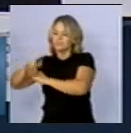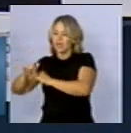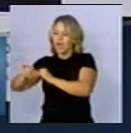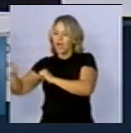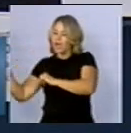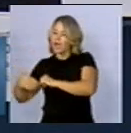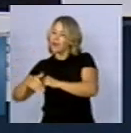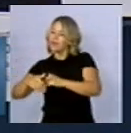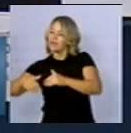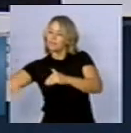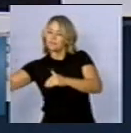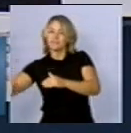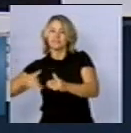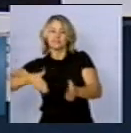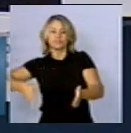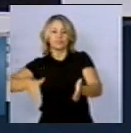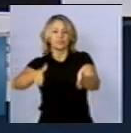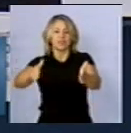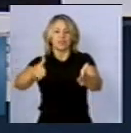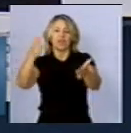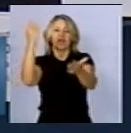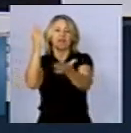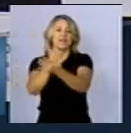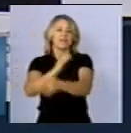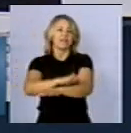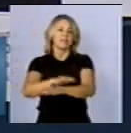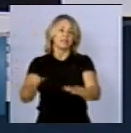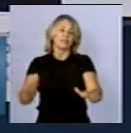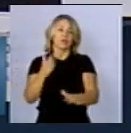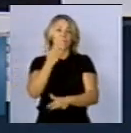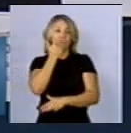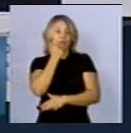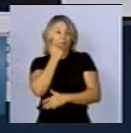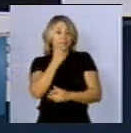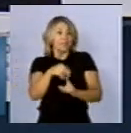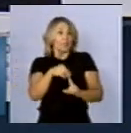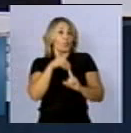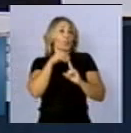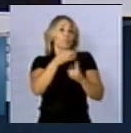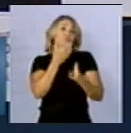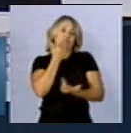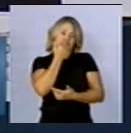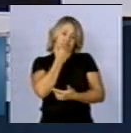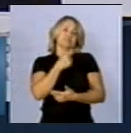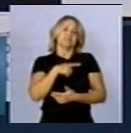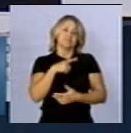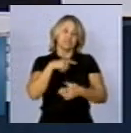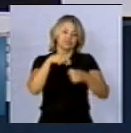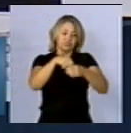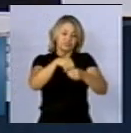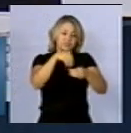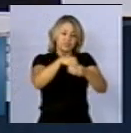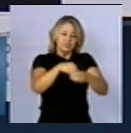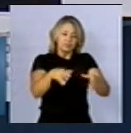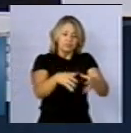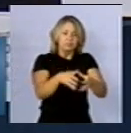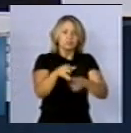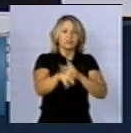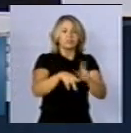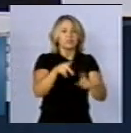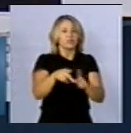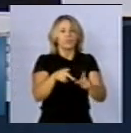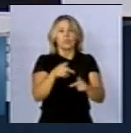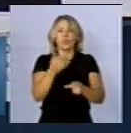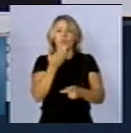que acabou e na verdade esse alimento era o único alimento que enfim da etnia eles não comiam